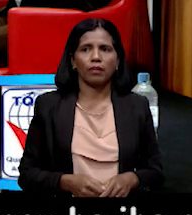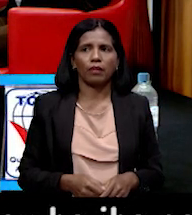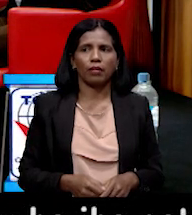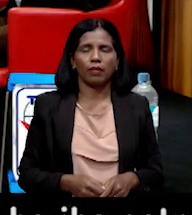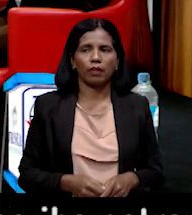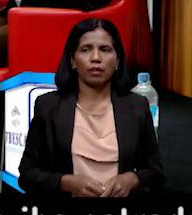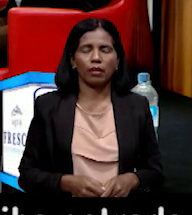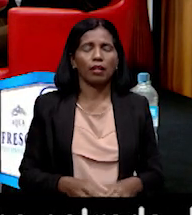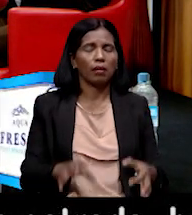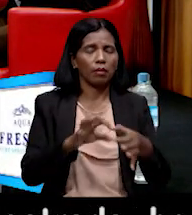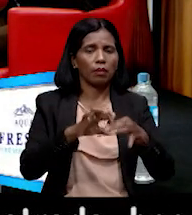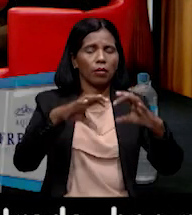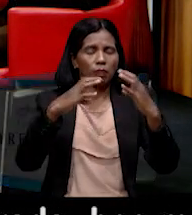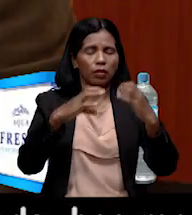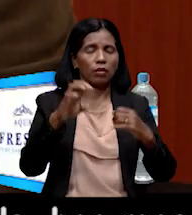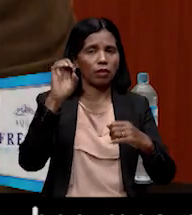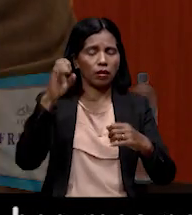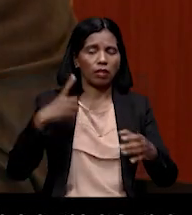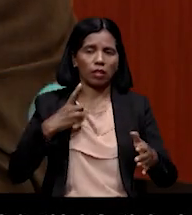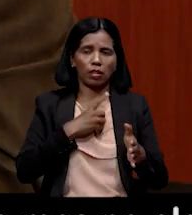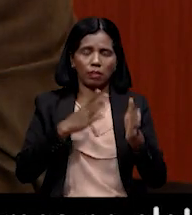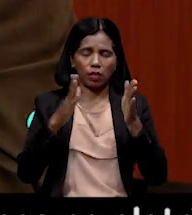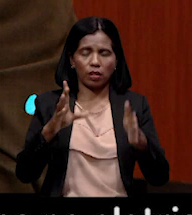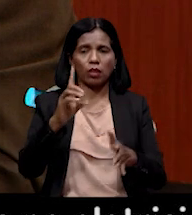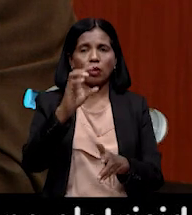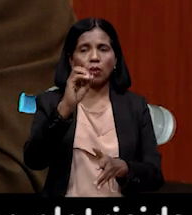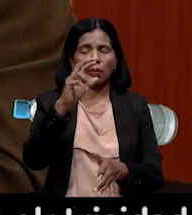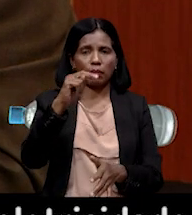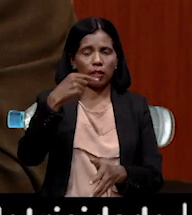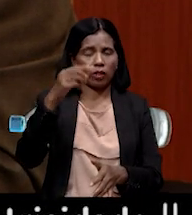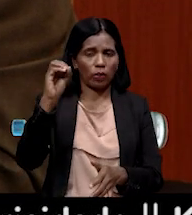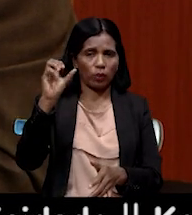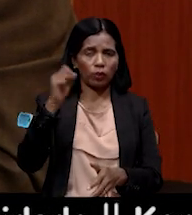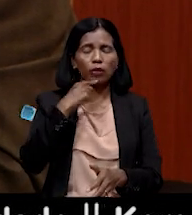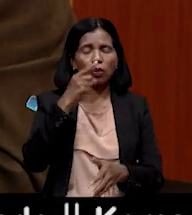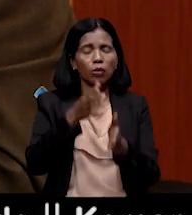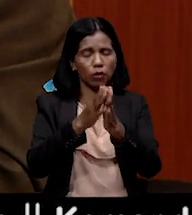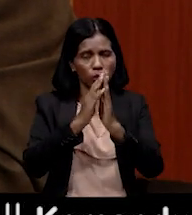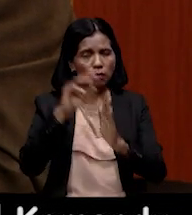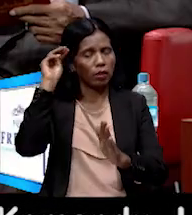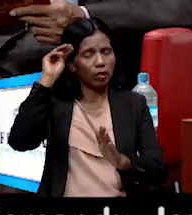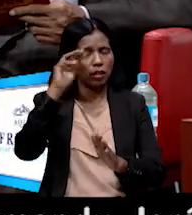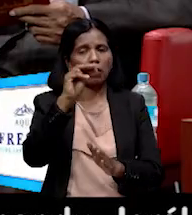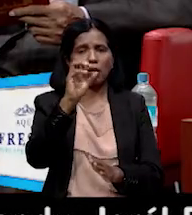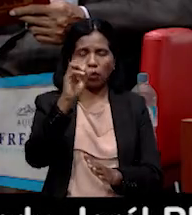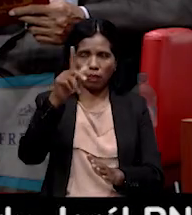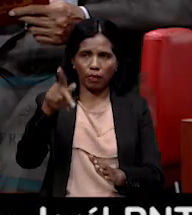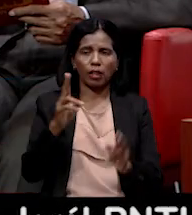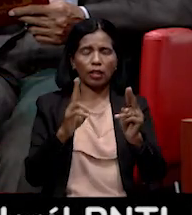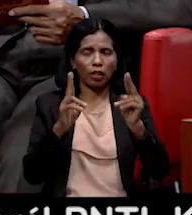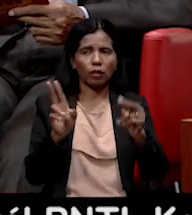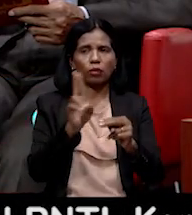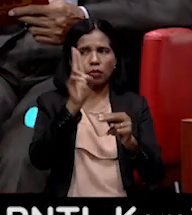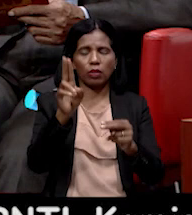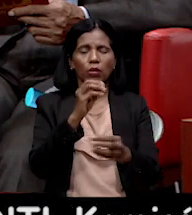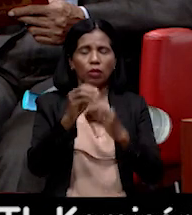Membro da Comissão é deputado Domingos Carvalho, russo do Ministério de Obras Públicas, atua acelera a execução do Orçamento Geral do Estado, da